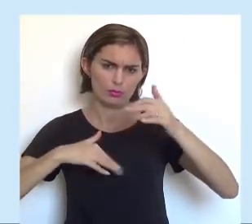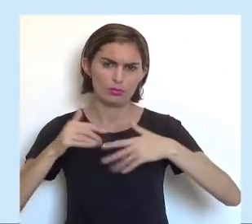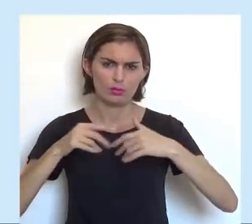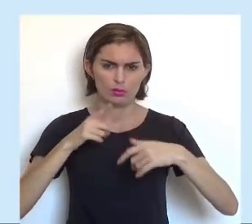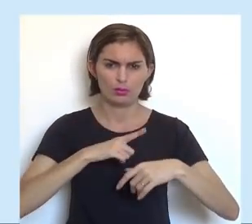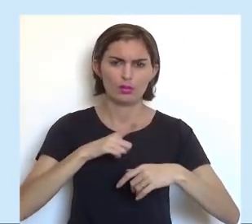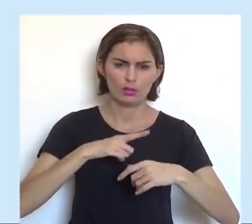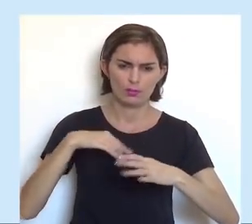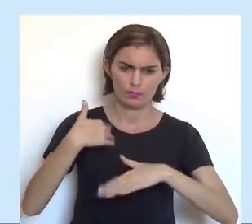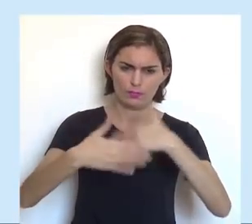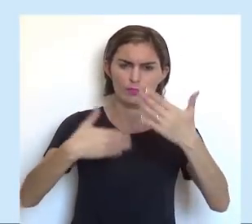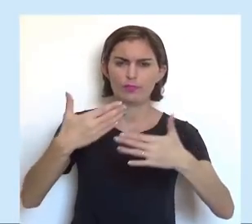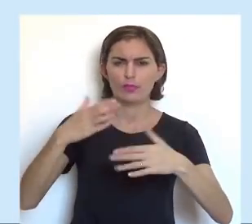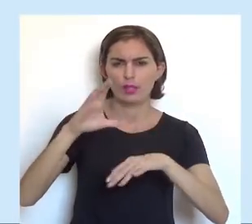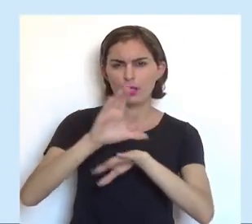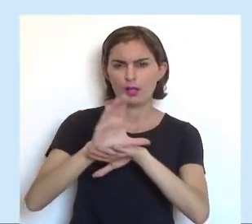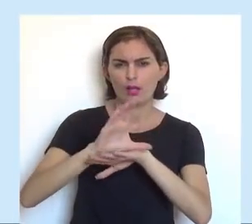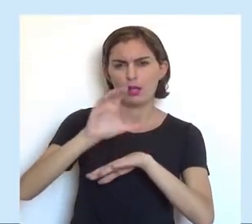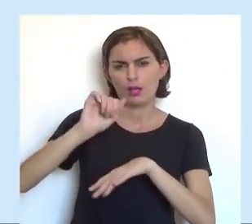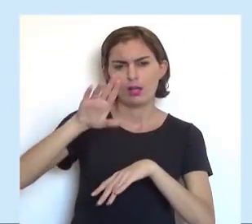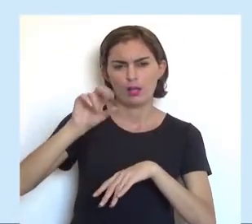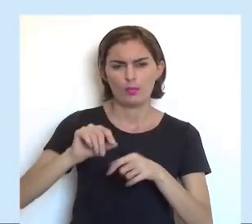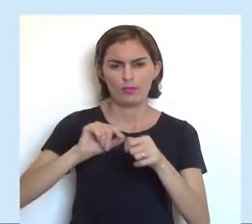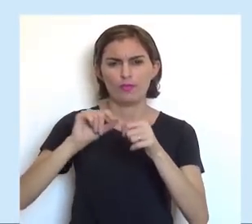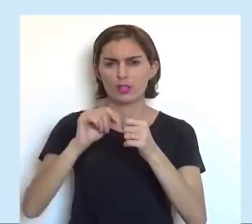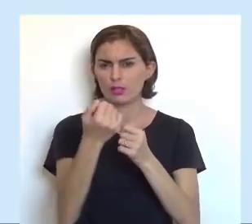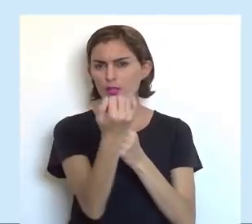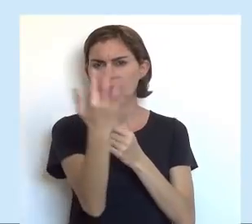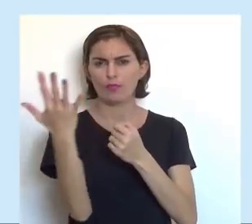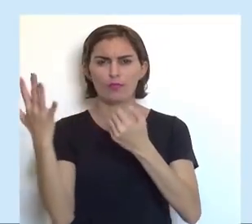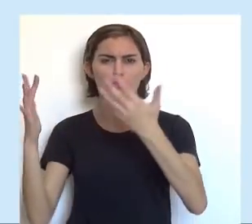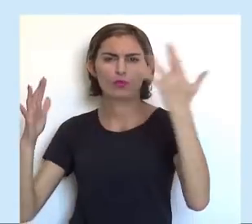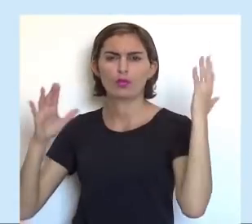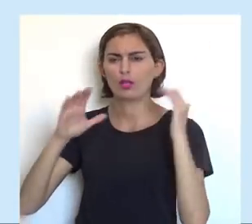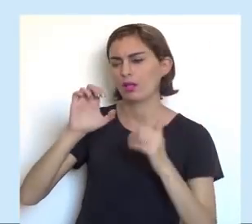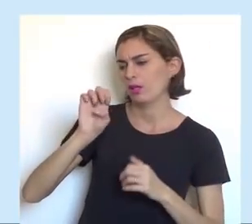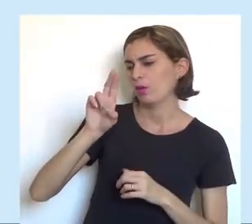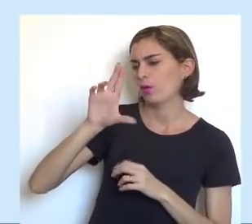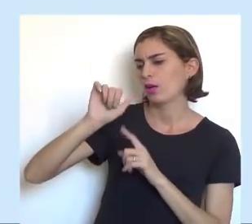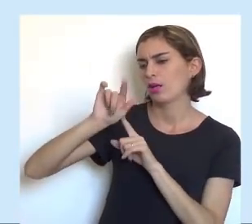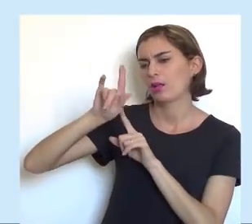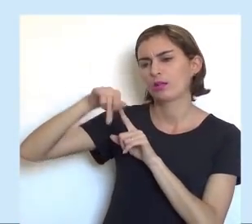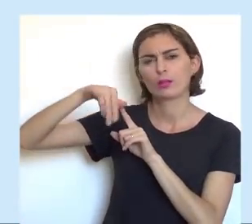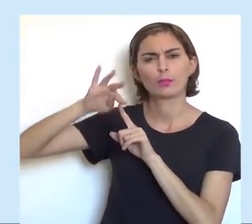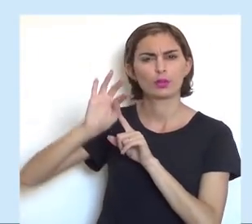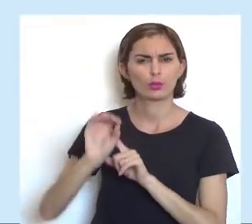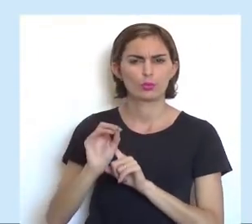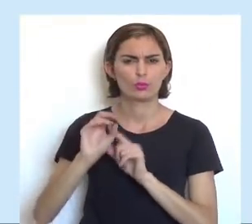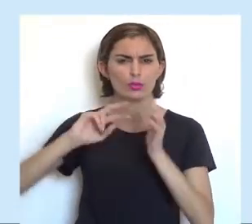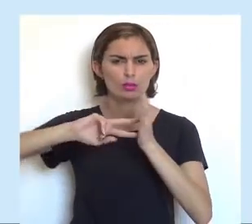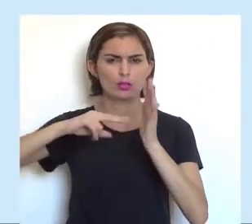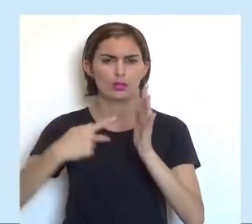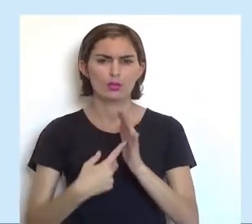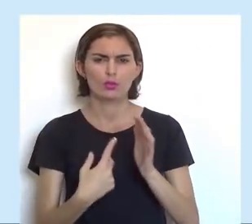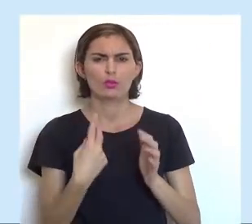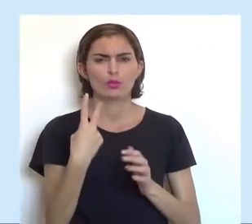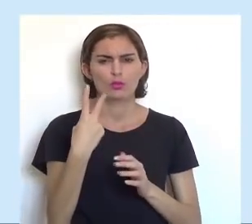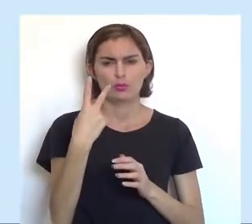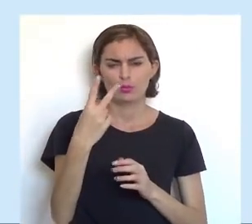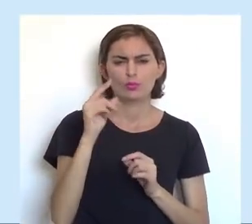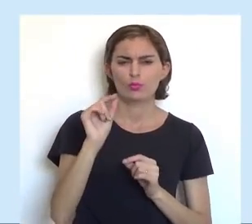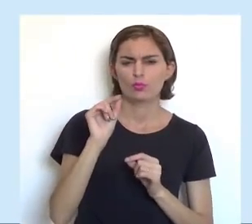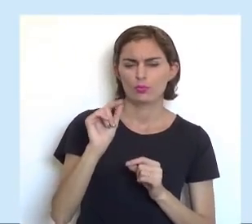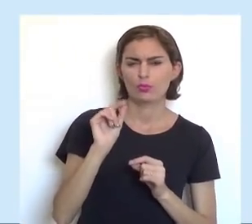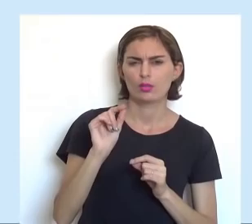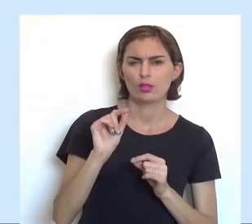você produzir crédito de carbono é você fazer florestas de plantas de eucalipto. Isso significa que equivale a 2